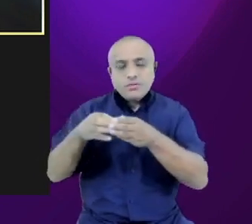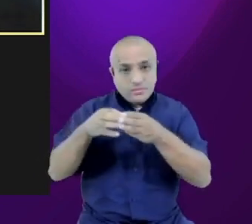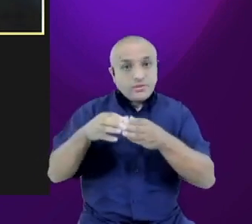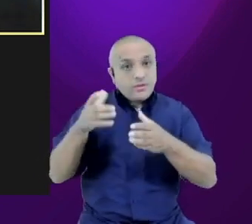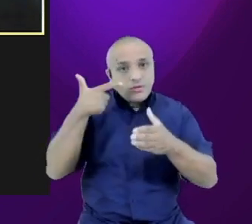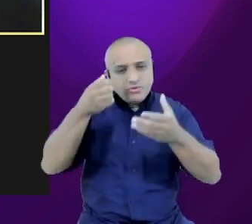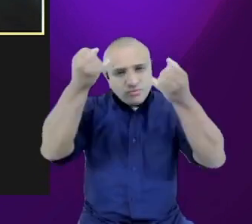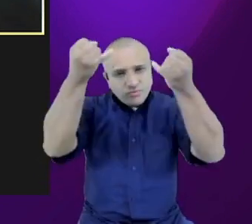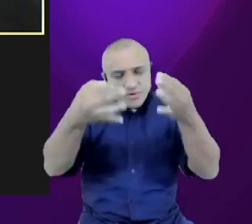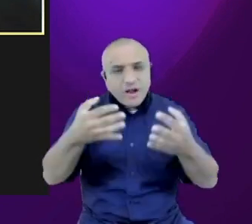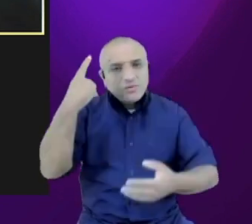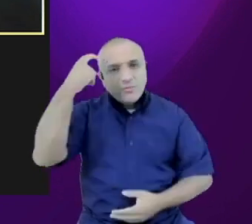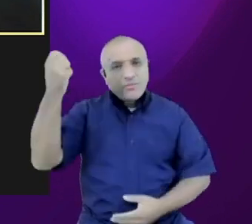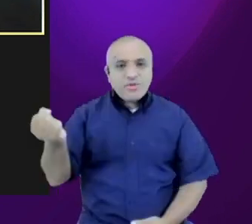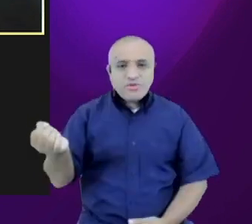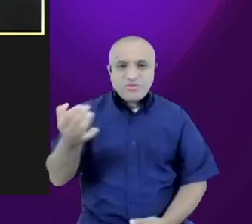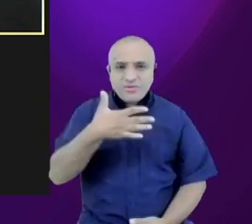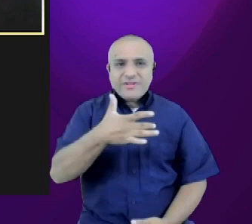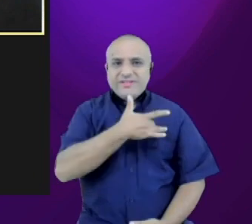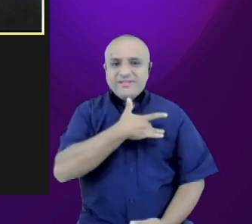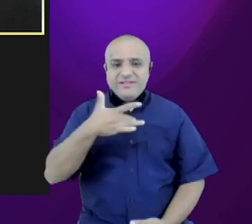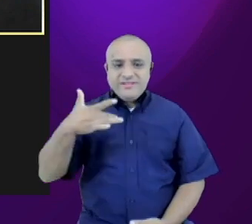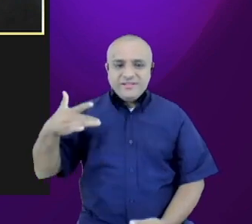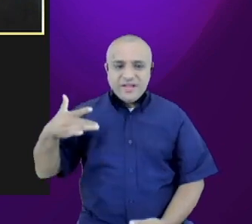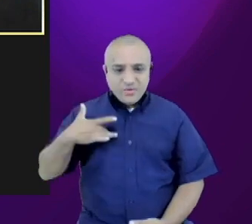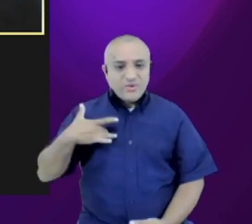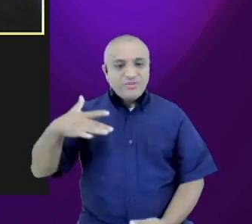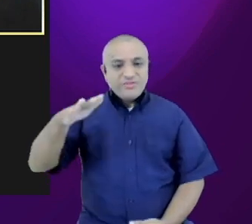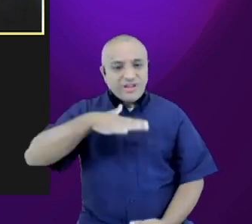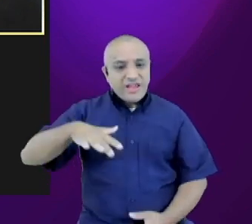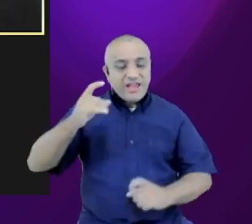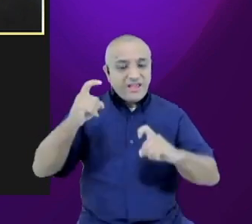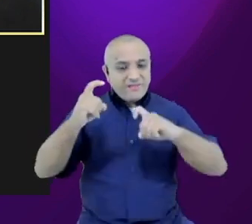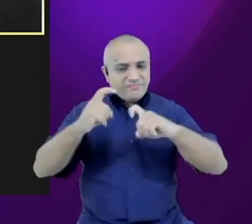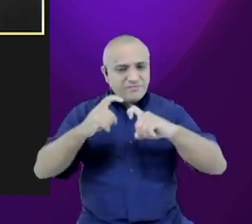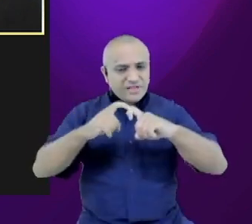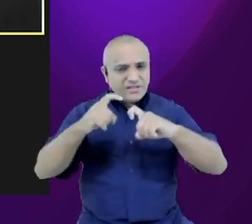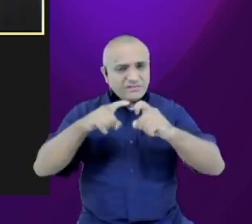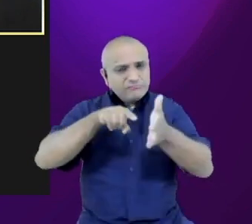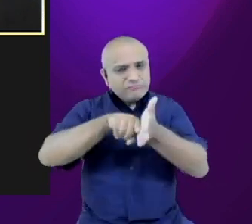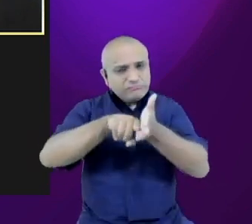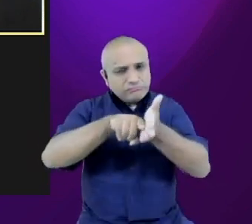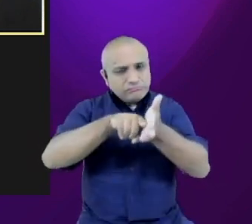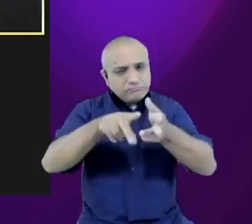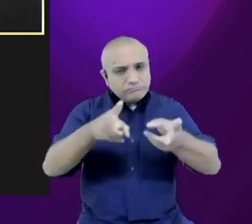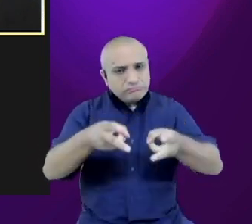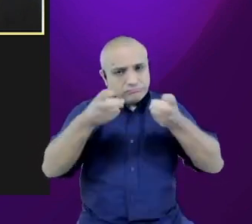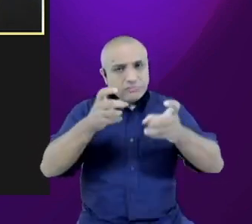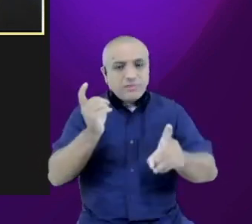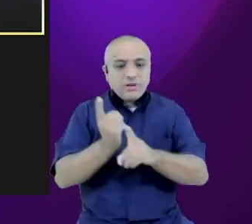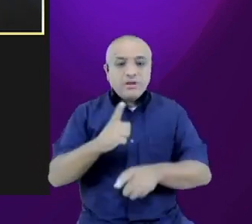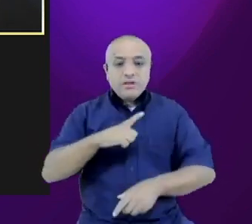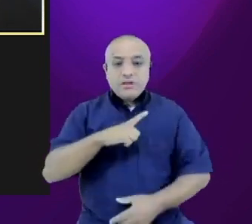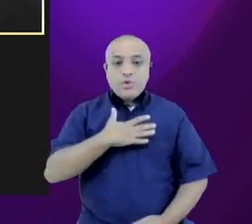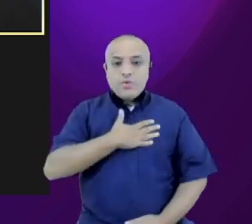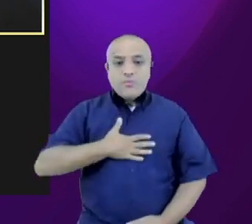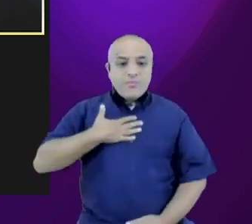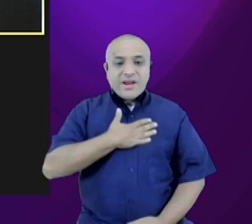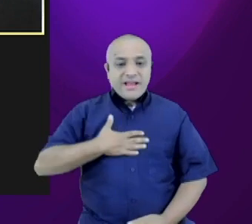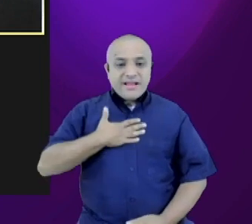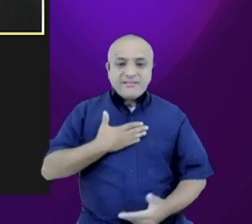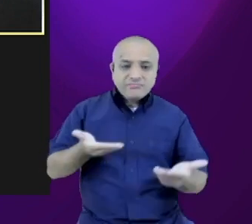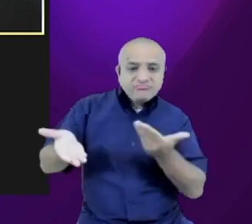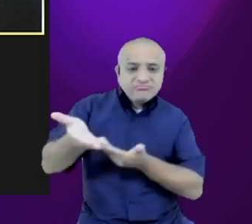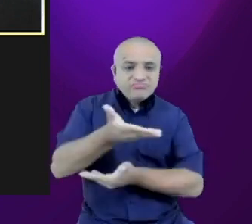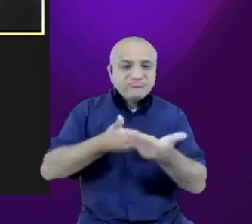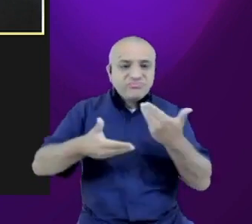falar de inovação, né, em saúde, em medicina diagnóstica. Tenho o prazer aí de moderar essa